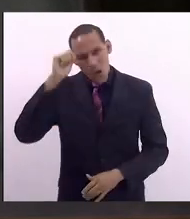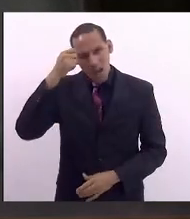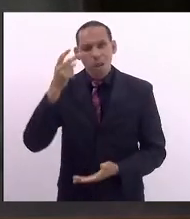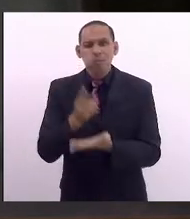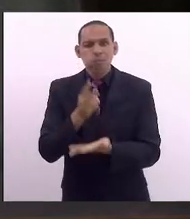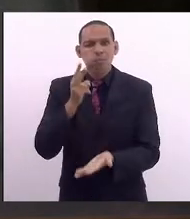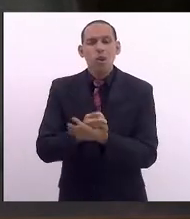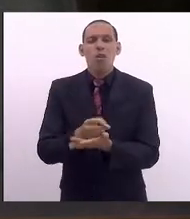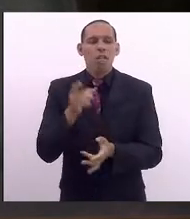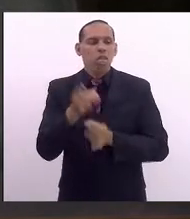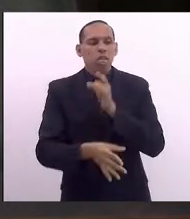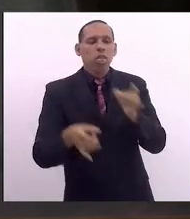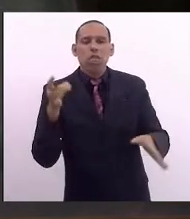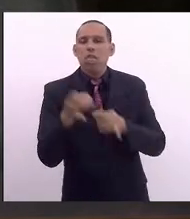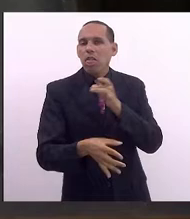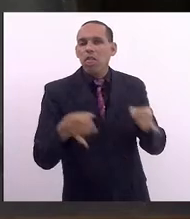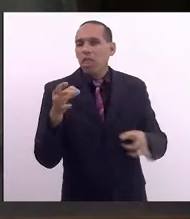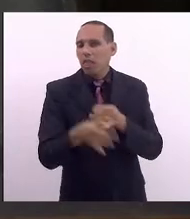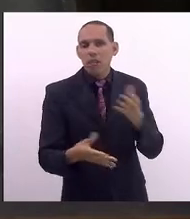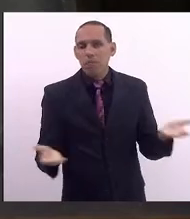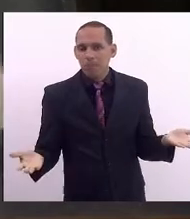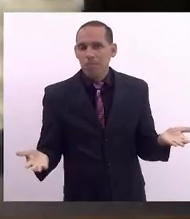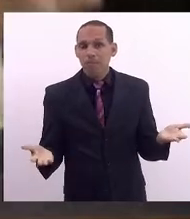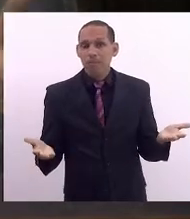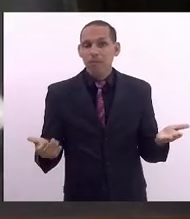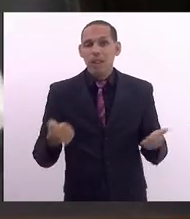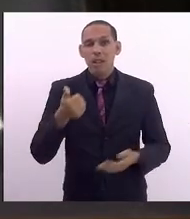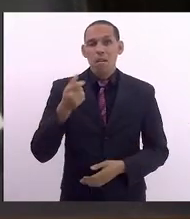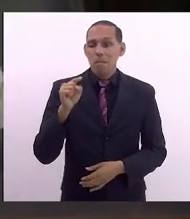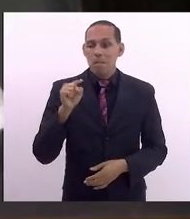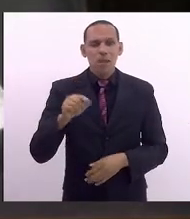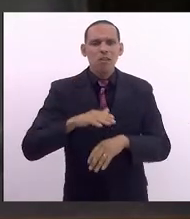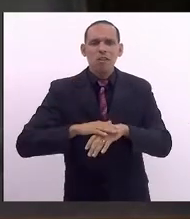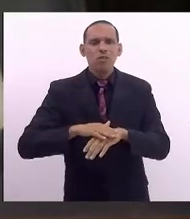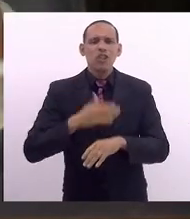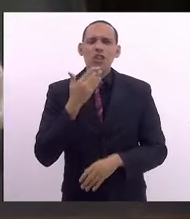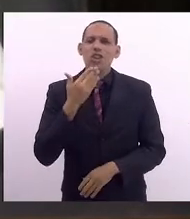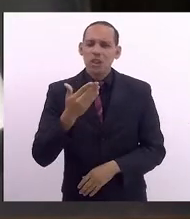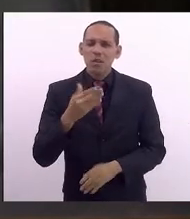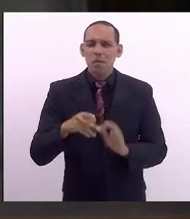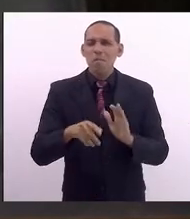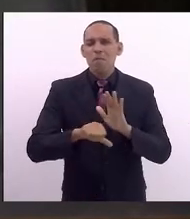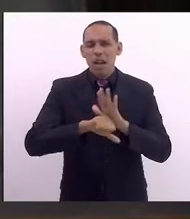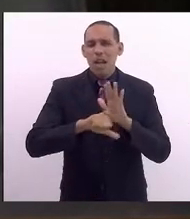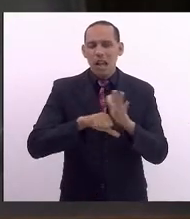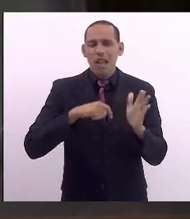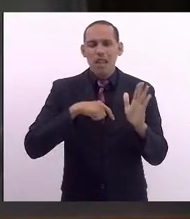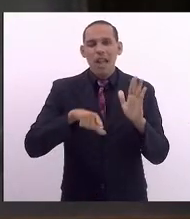corpos descartáveis, né? A gente tem aí mais de 1000 tipos penais no Código Penal, nas leis